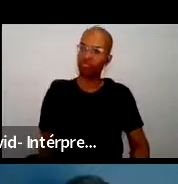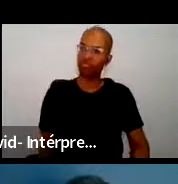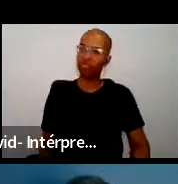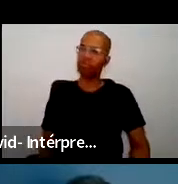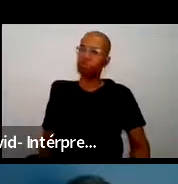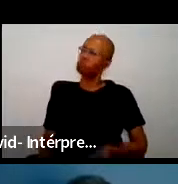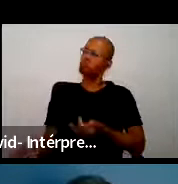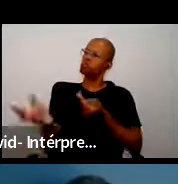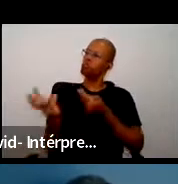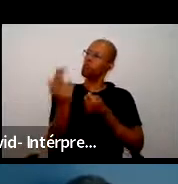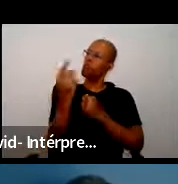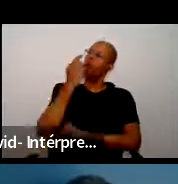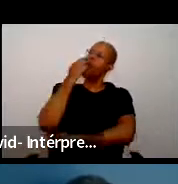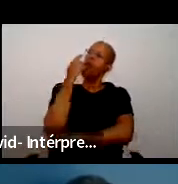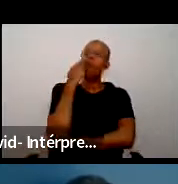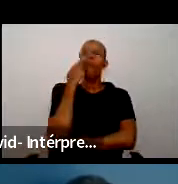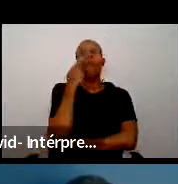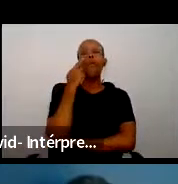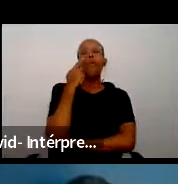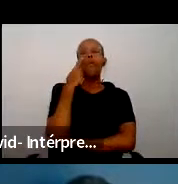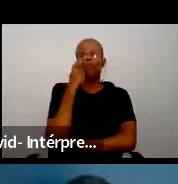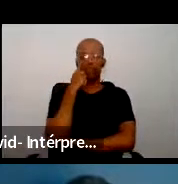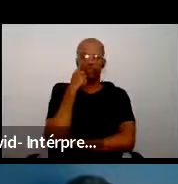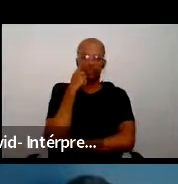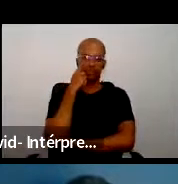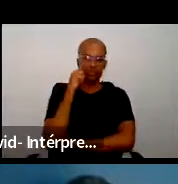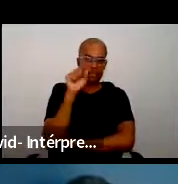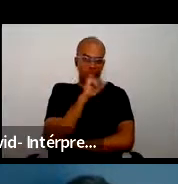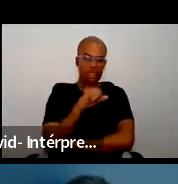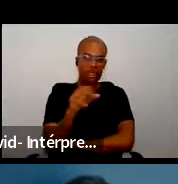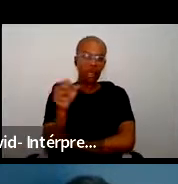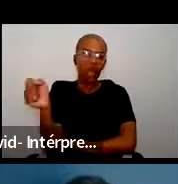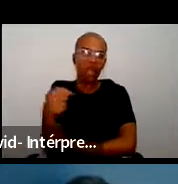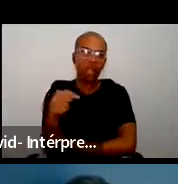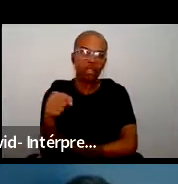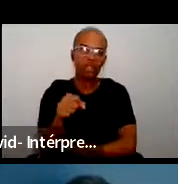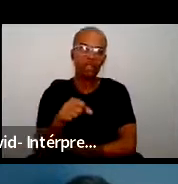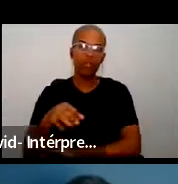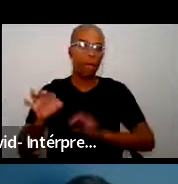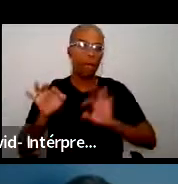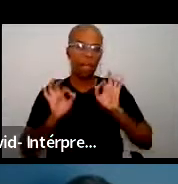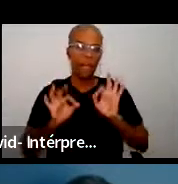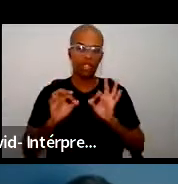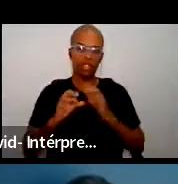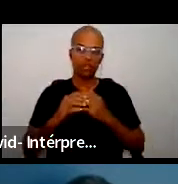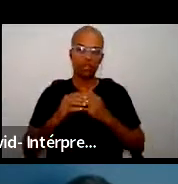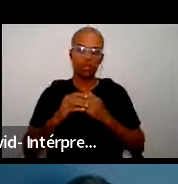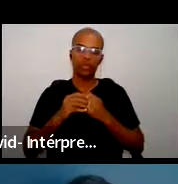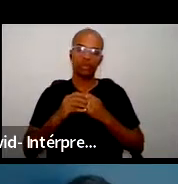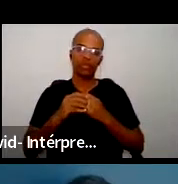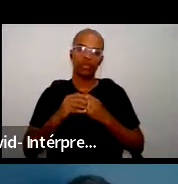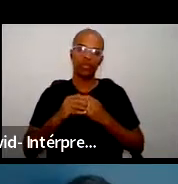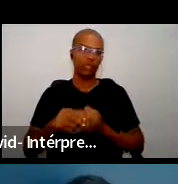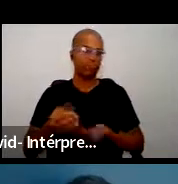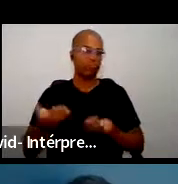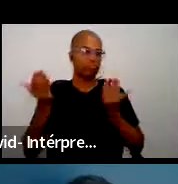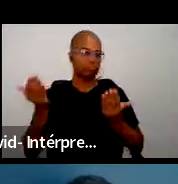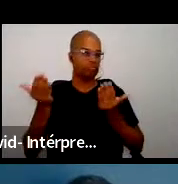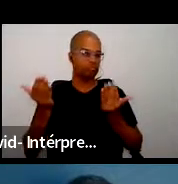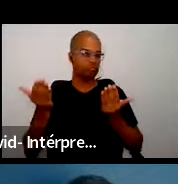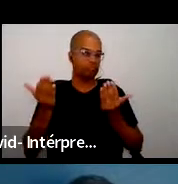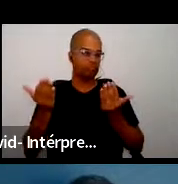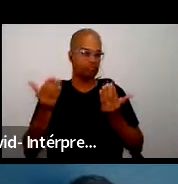outro, pela visão do outro. E aí, se é possível, realmente, de ele se questionar